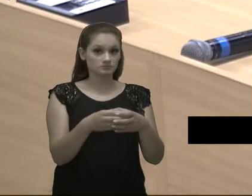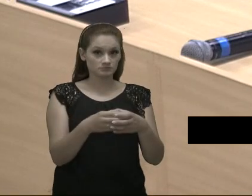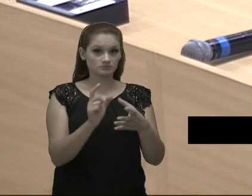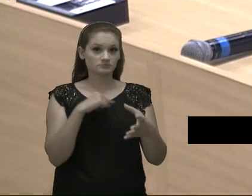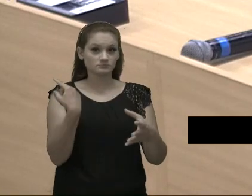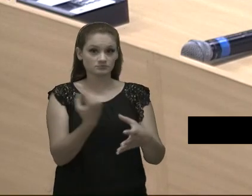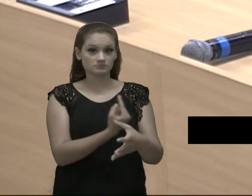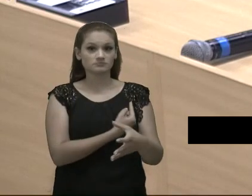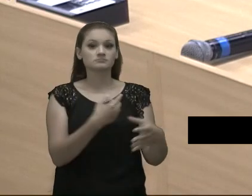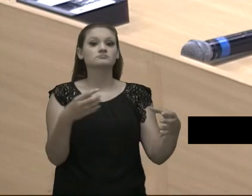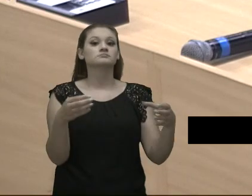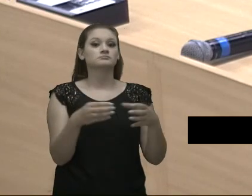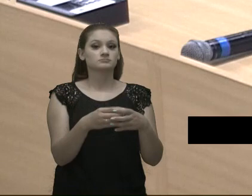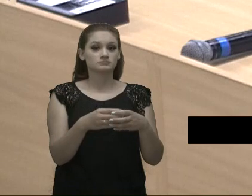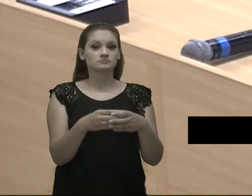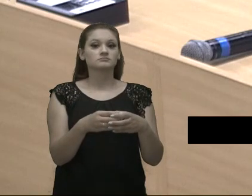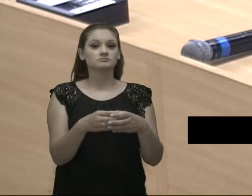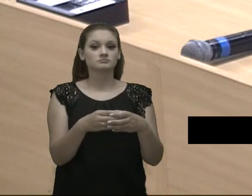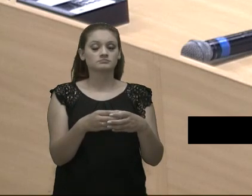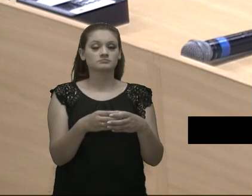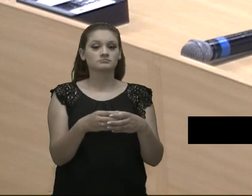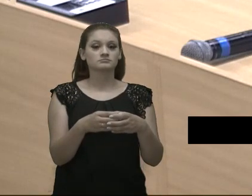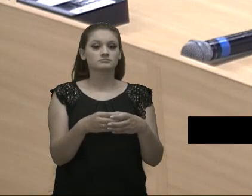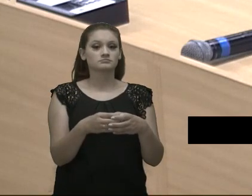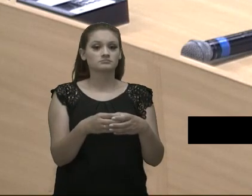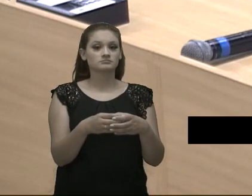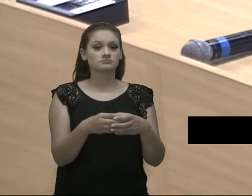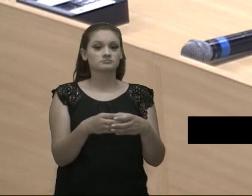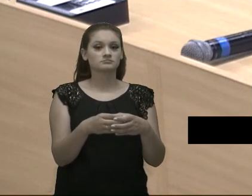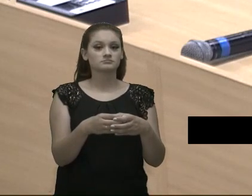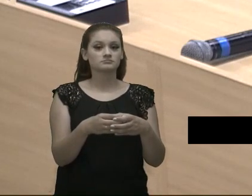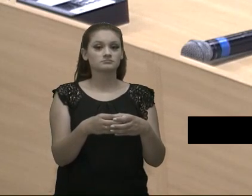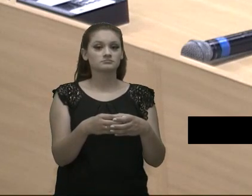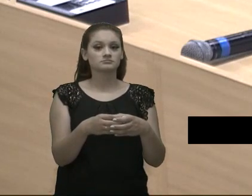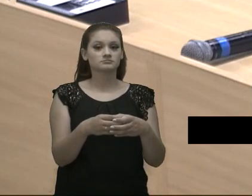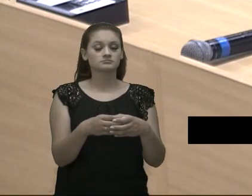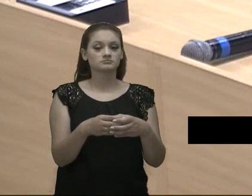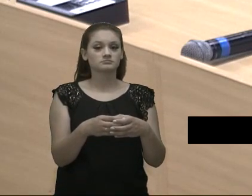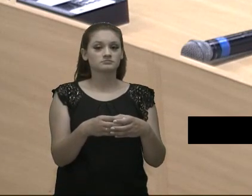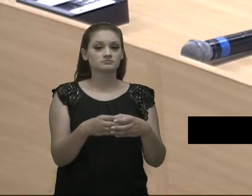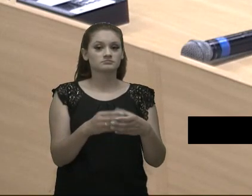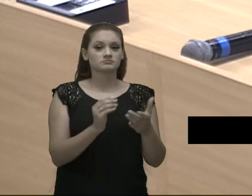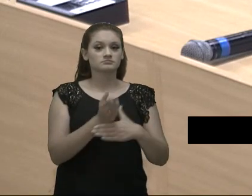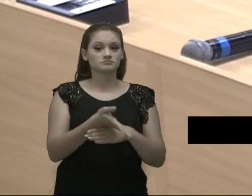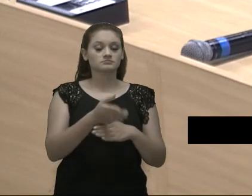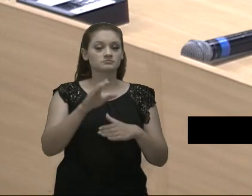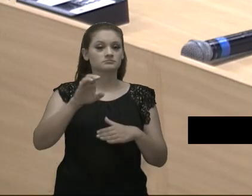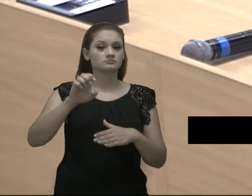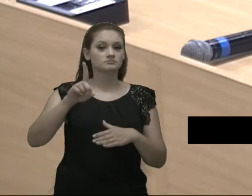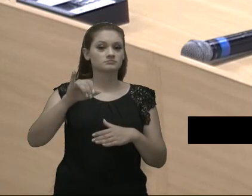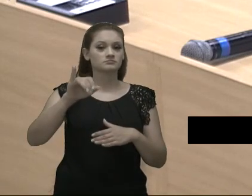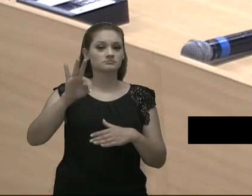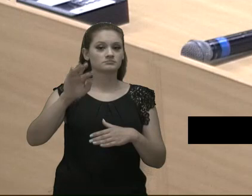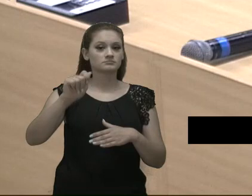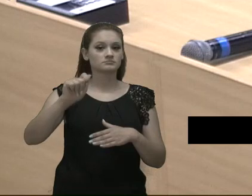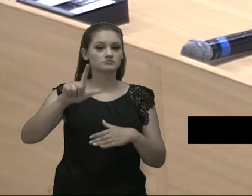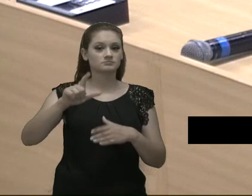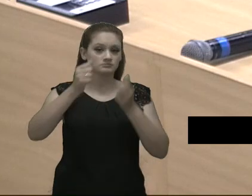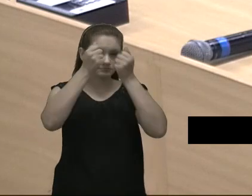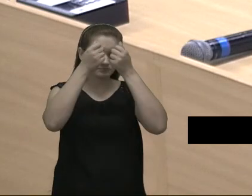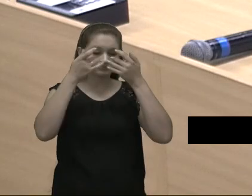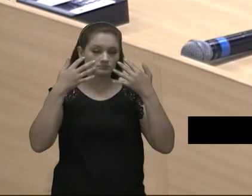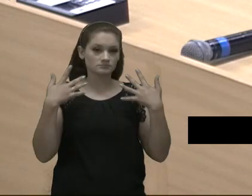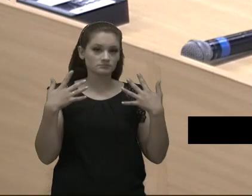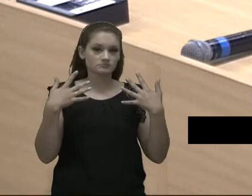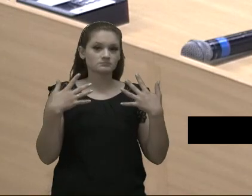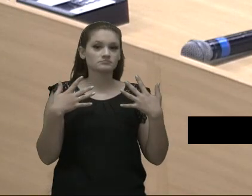Nós somos uma equipe. E quando surgiu, é previsto dentro do edital uma contratação transparente.